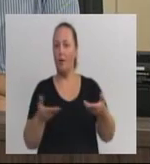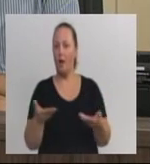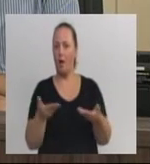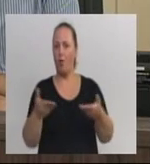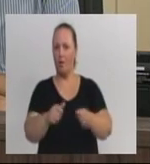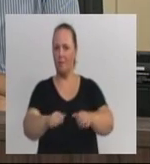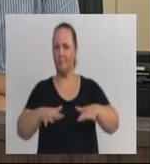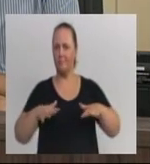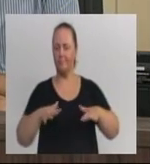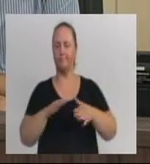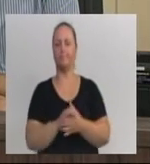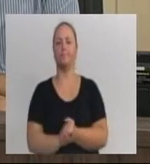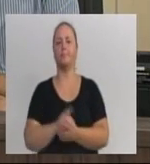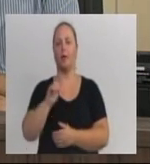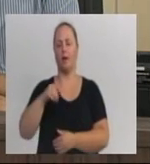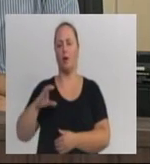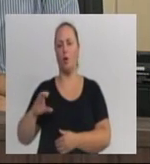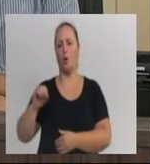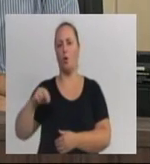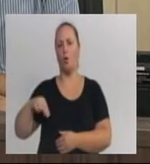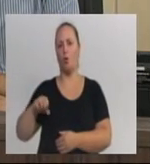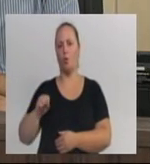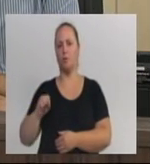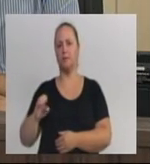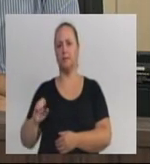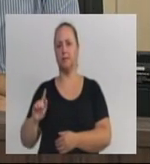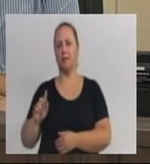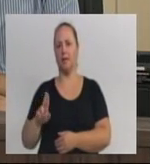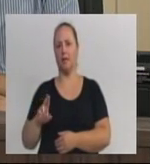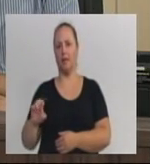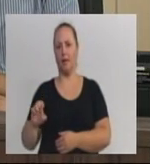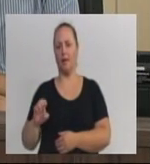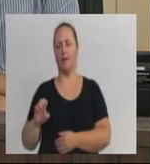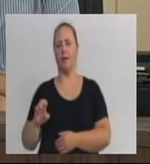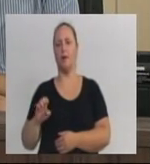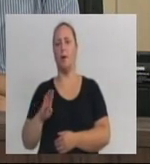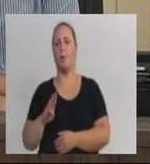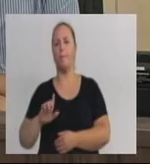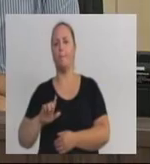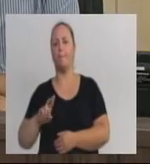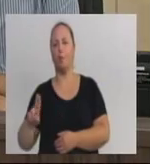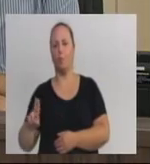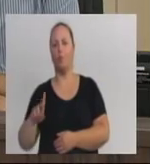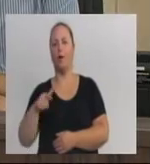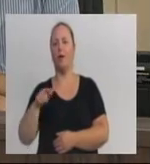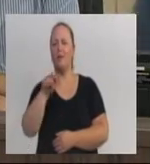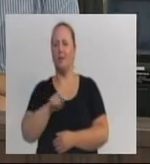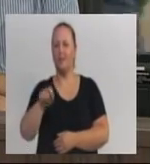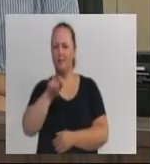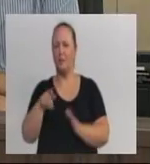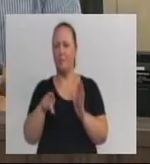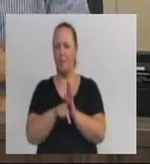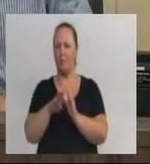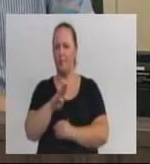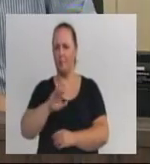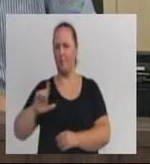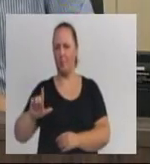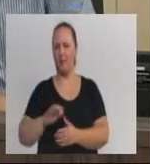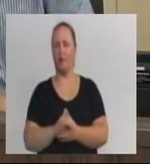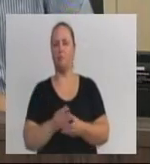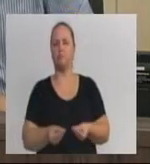a CONSEG, Blu, Associação dos CONSEGs de Blumenau. A ordem do